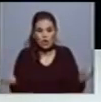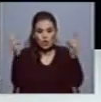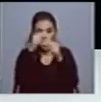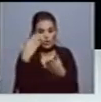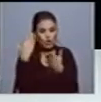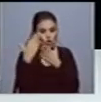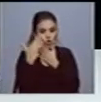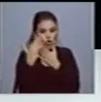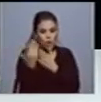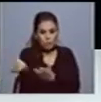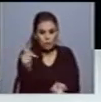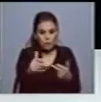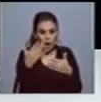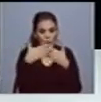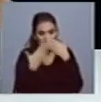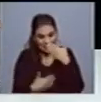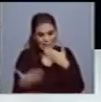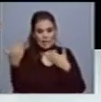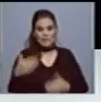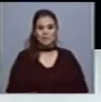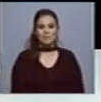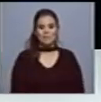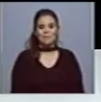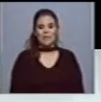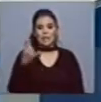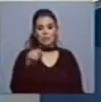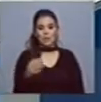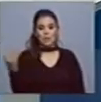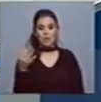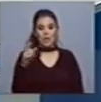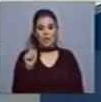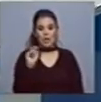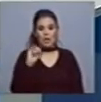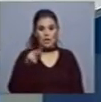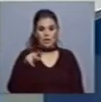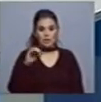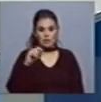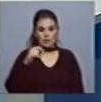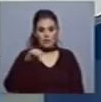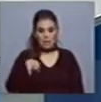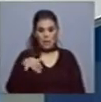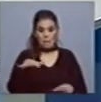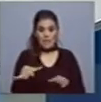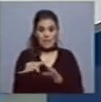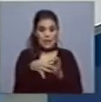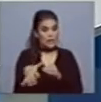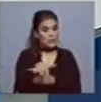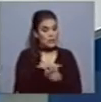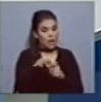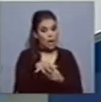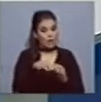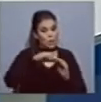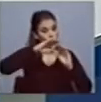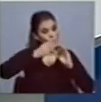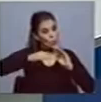a partir desta descoberta. E muito à frente esteve também Albert Einstein, mas neste caso das ondas gravitacionais, se calhar